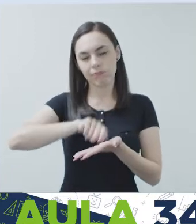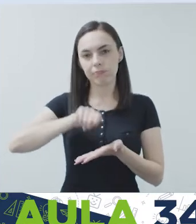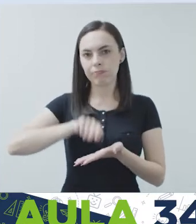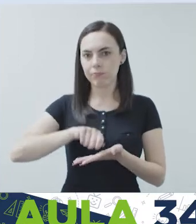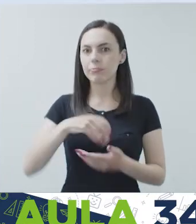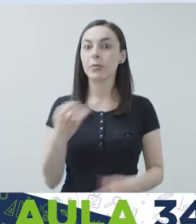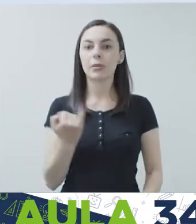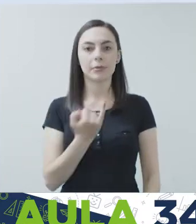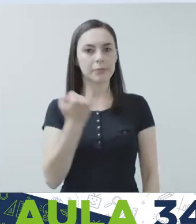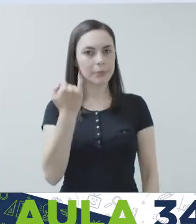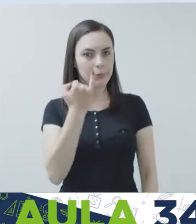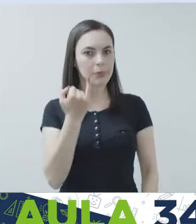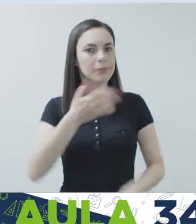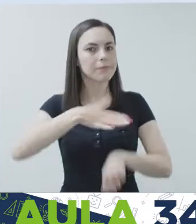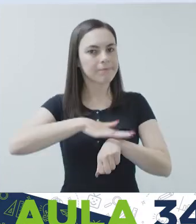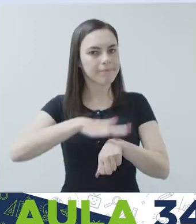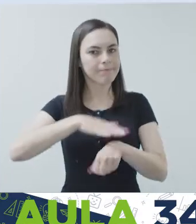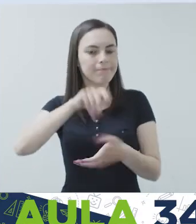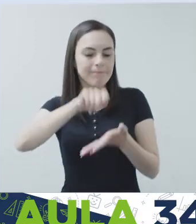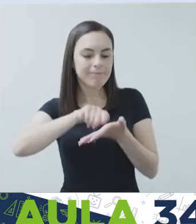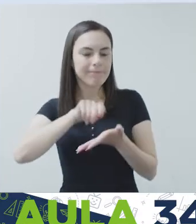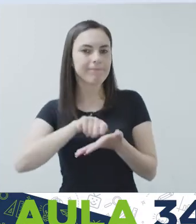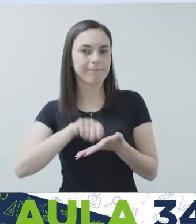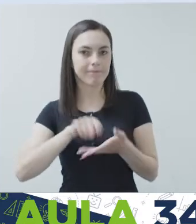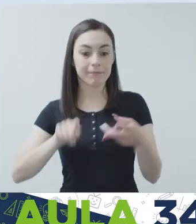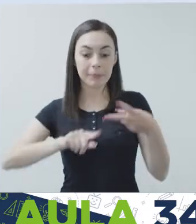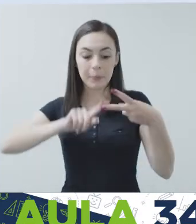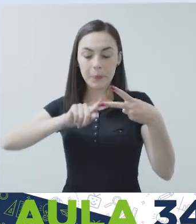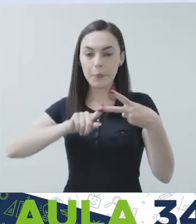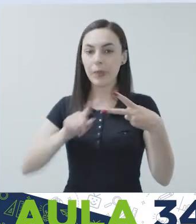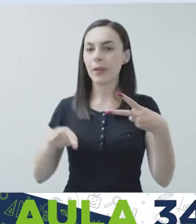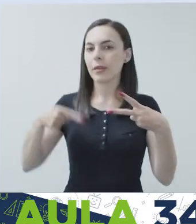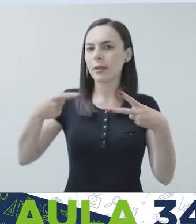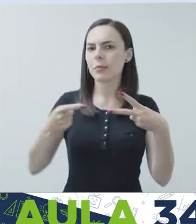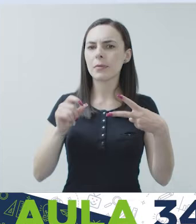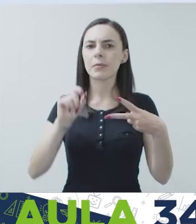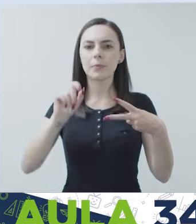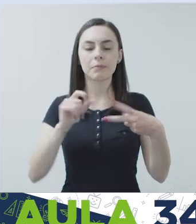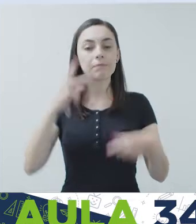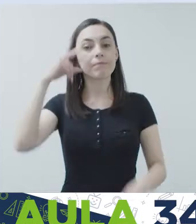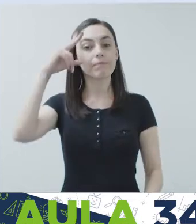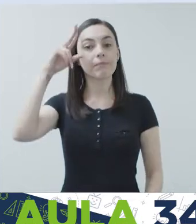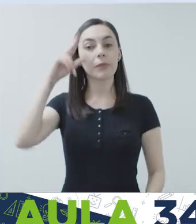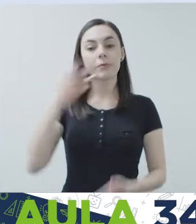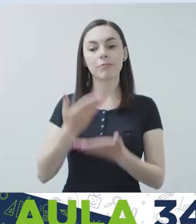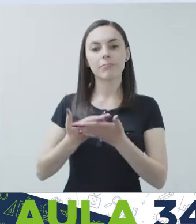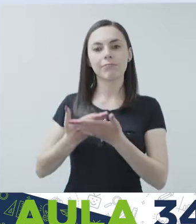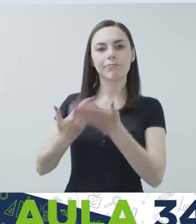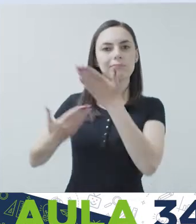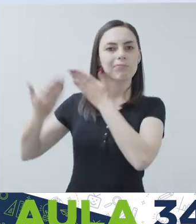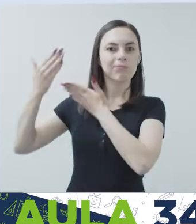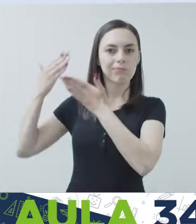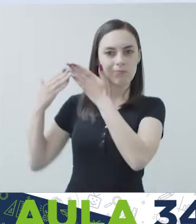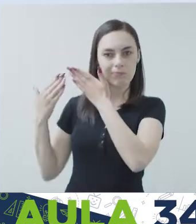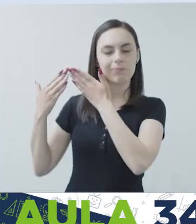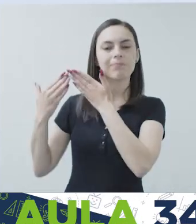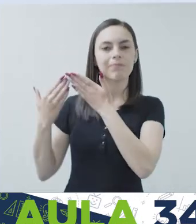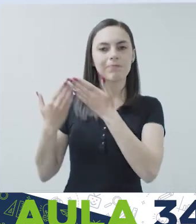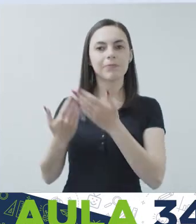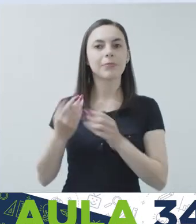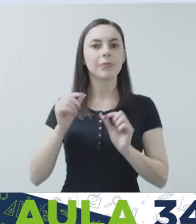Bem importante esse momento de registro. Depois nós vamos recordar a aula anterior. É o